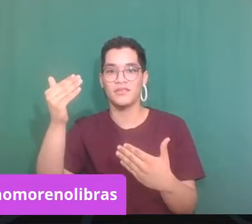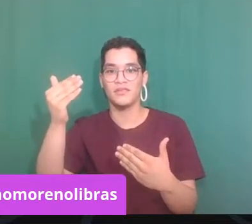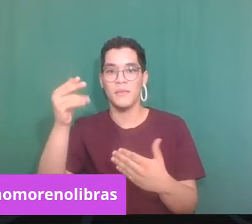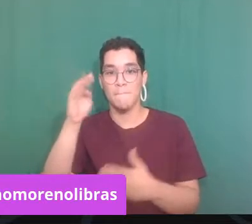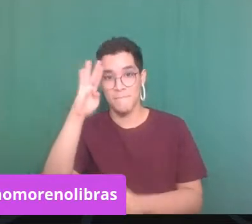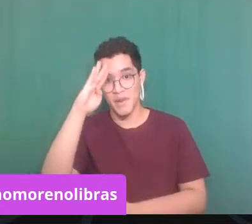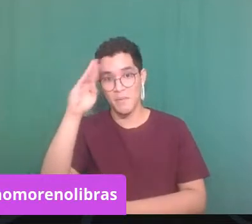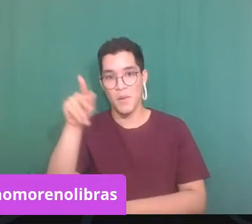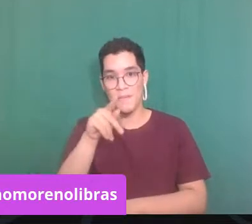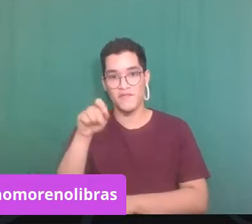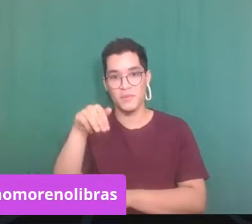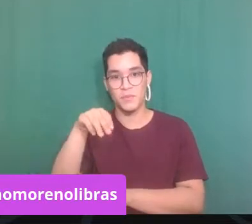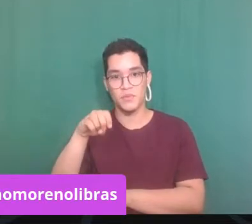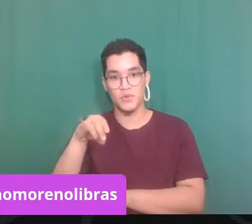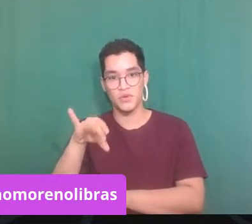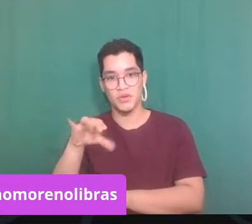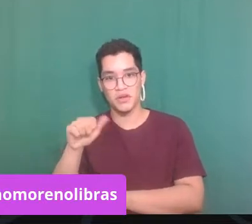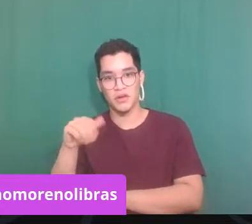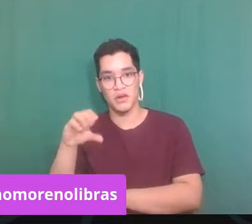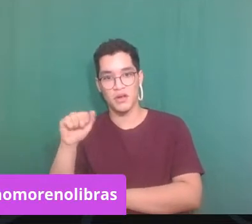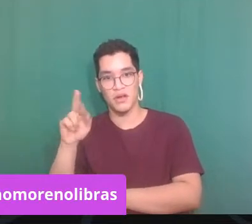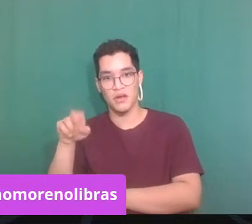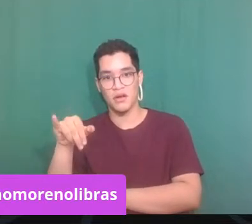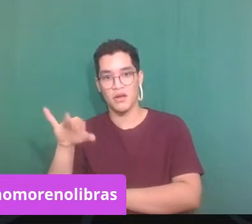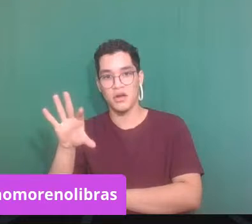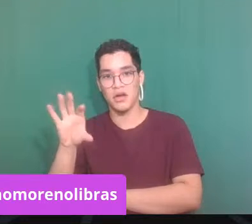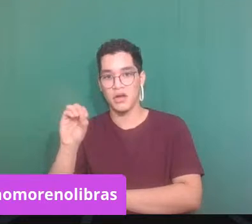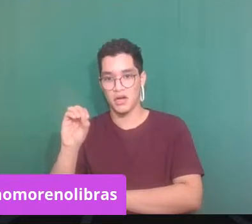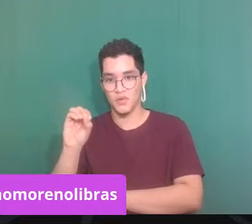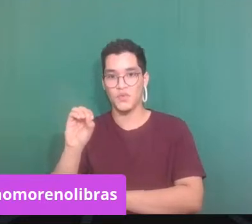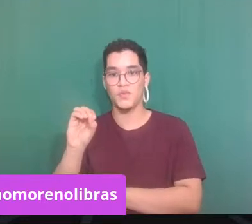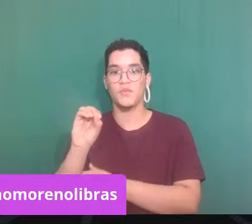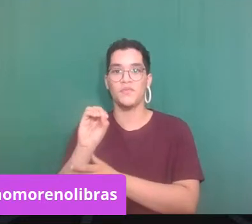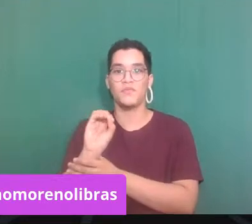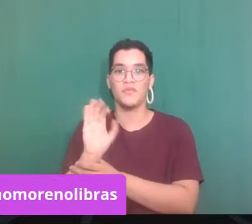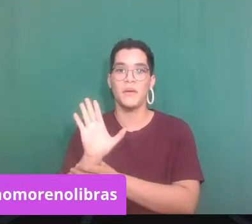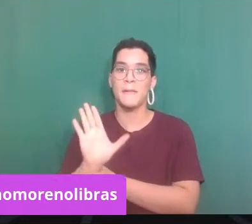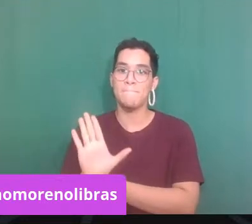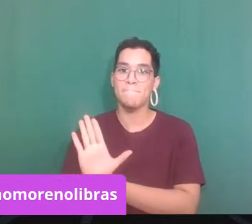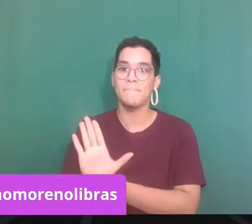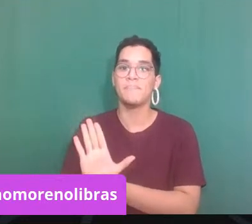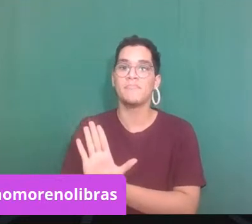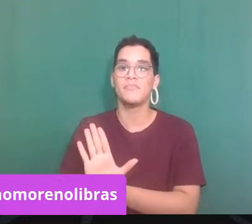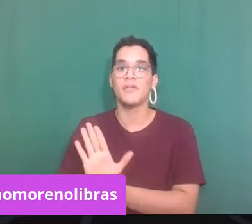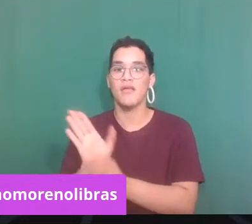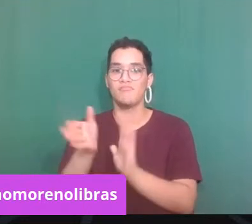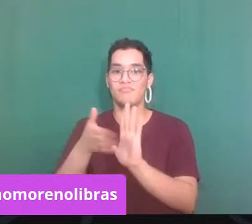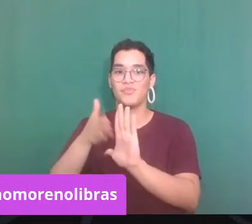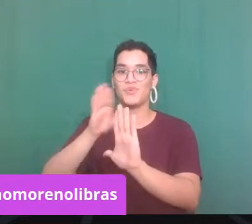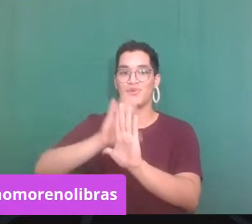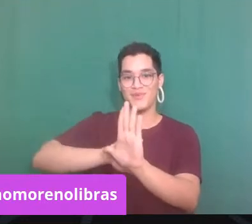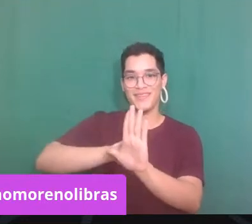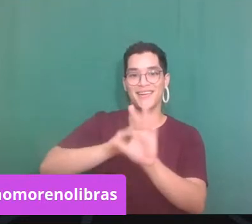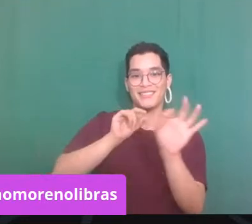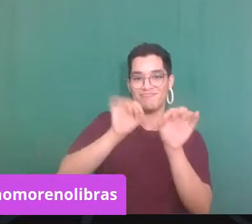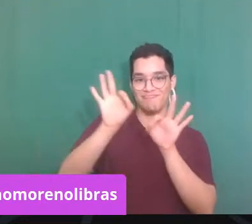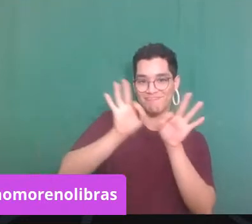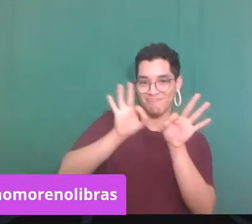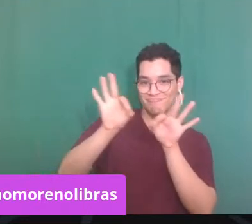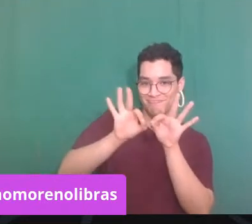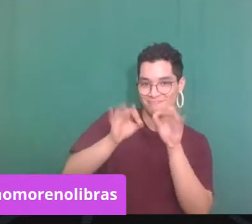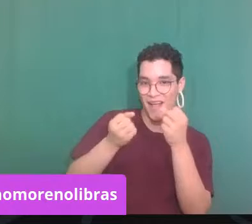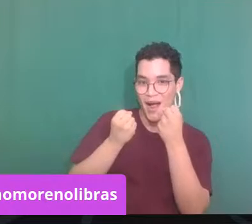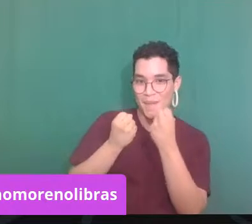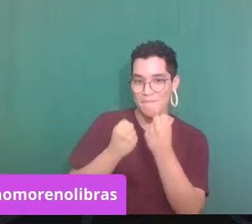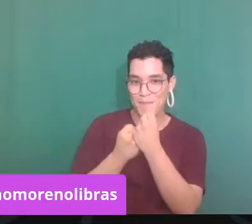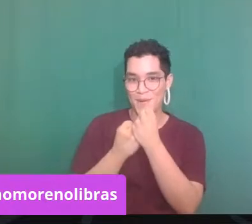professora Mônica, né, Carneiro, que não pôde estar presente, mas ela está por trás dando força para